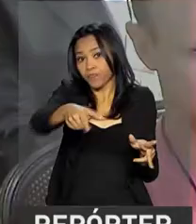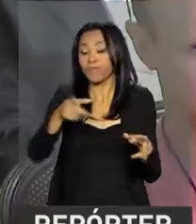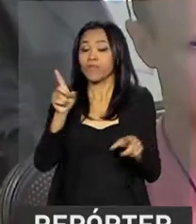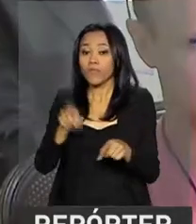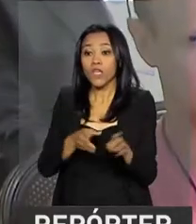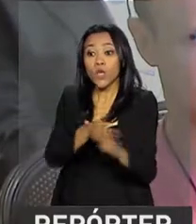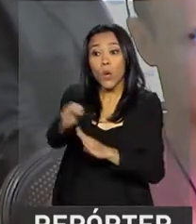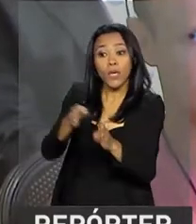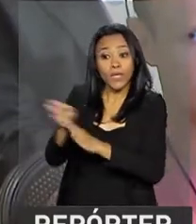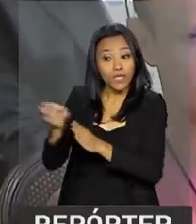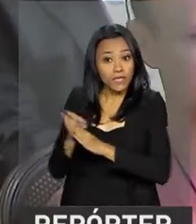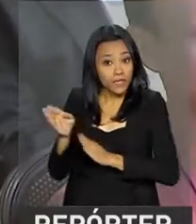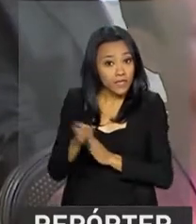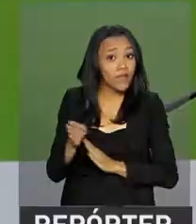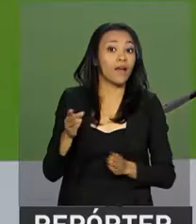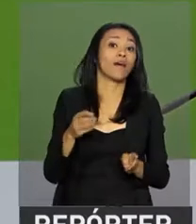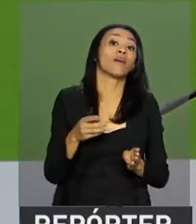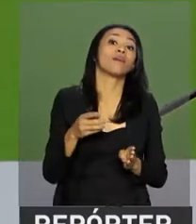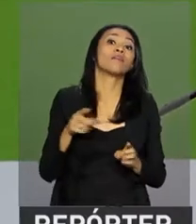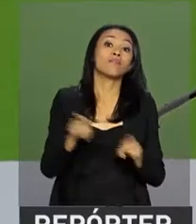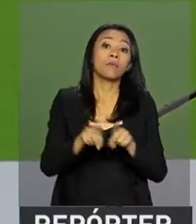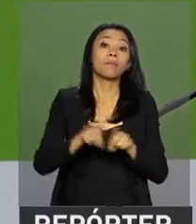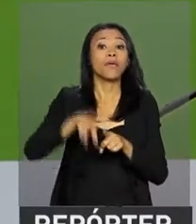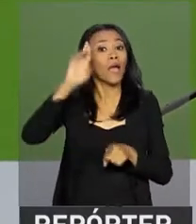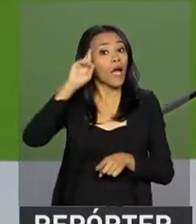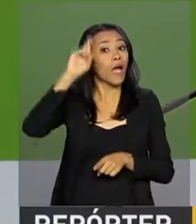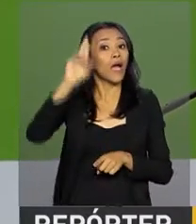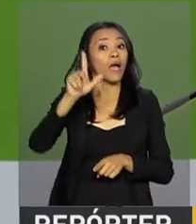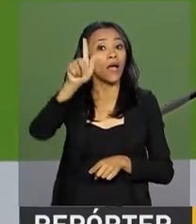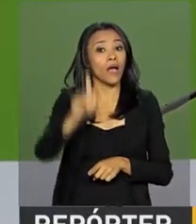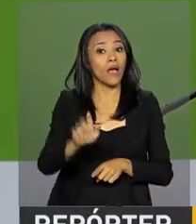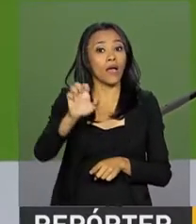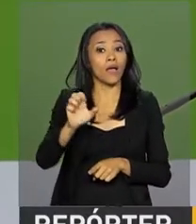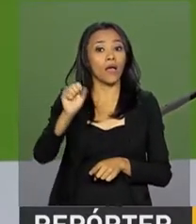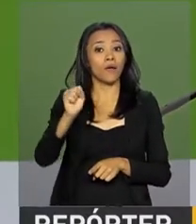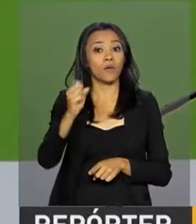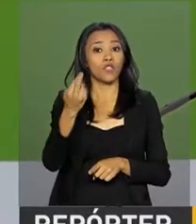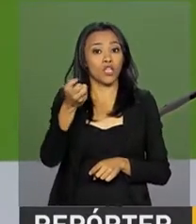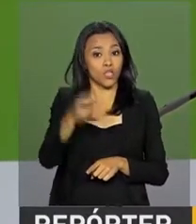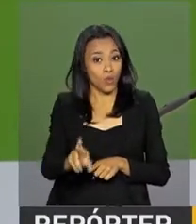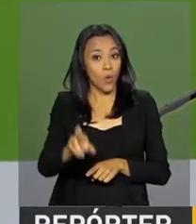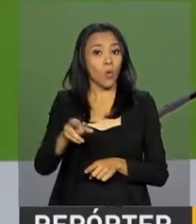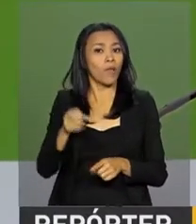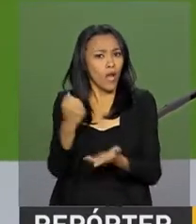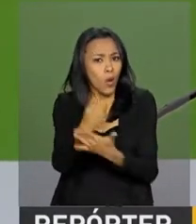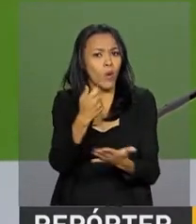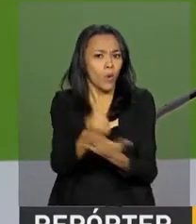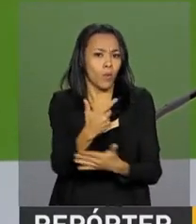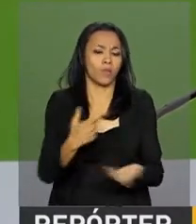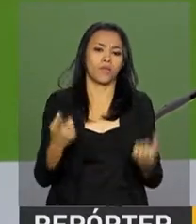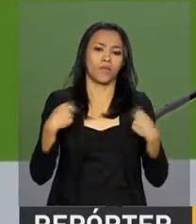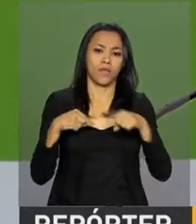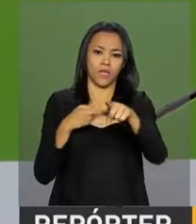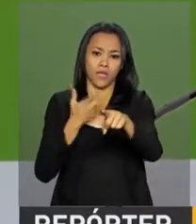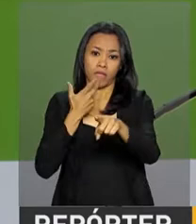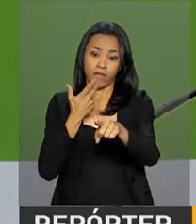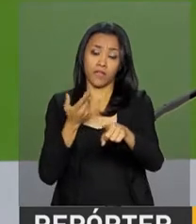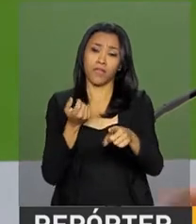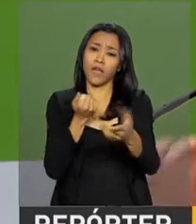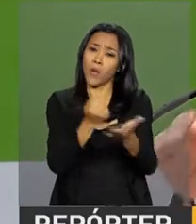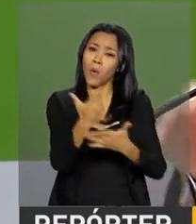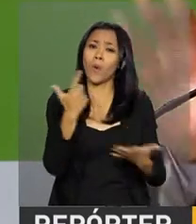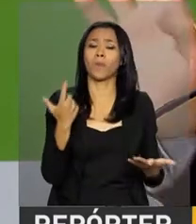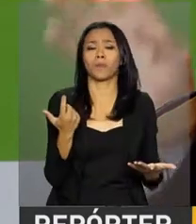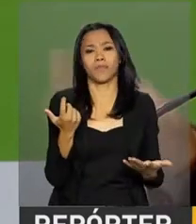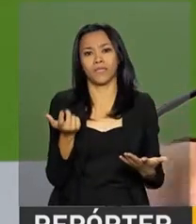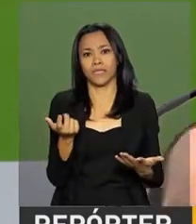públicos a comprar os produtos. A compra do pequeno, ela é fundamental. Porque é só olhar